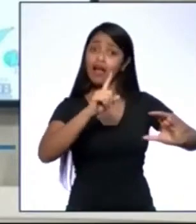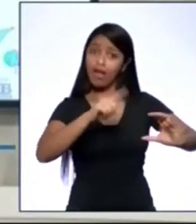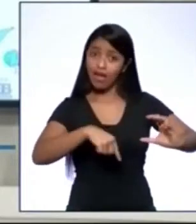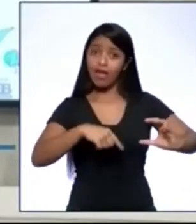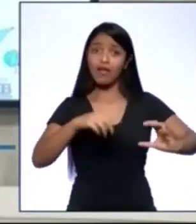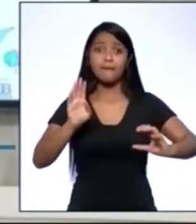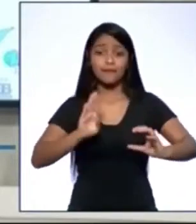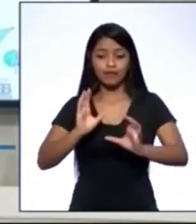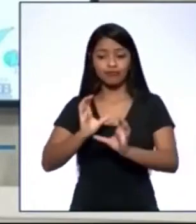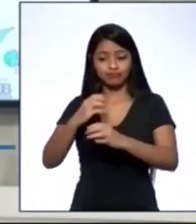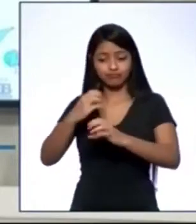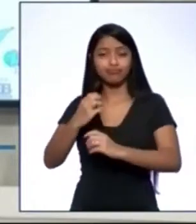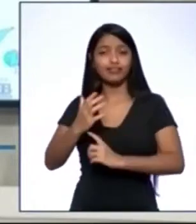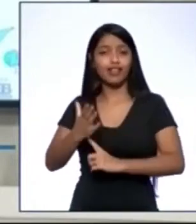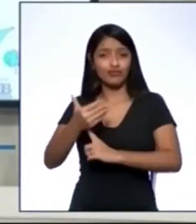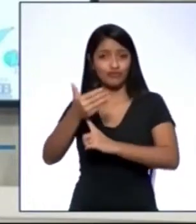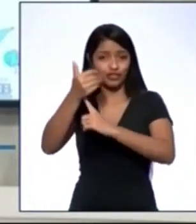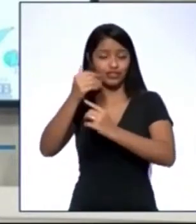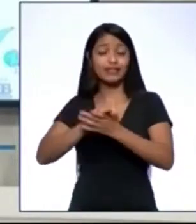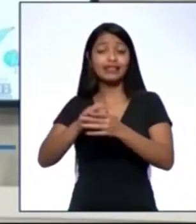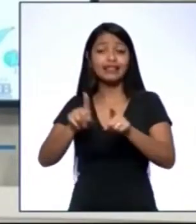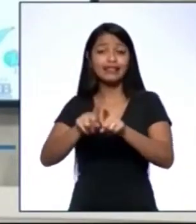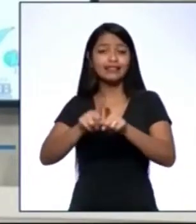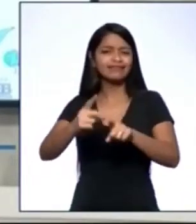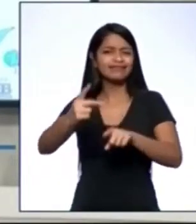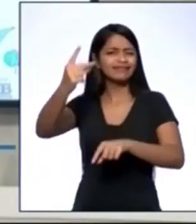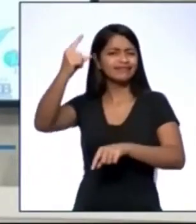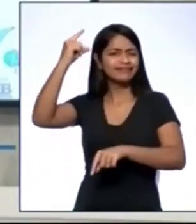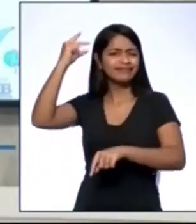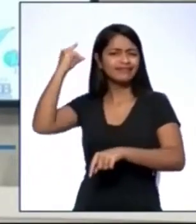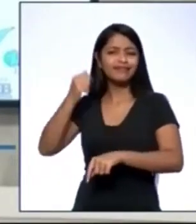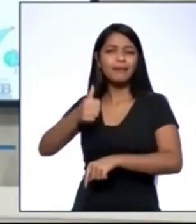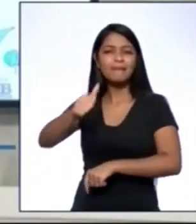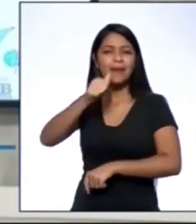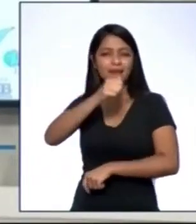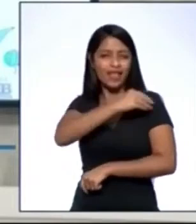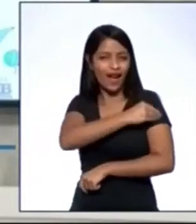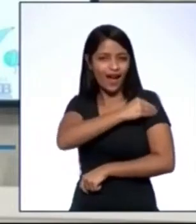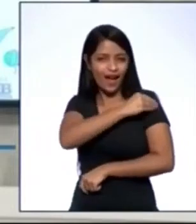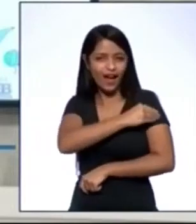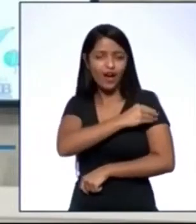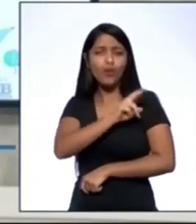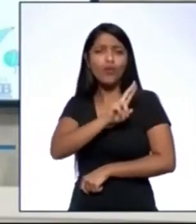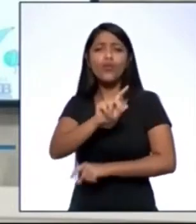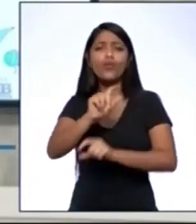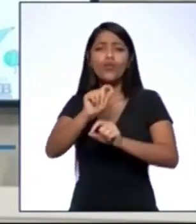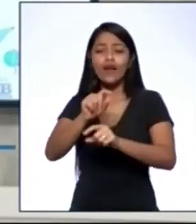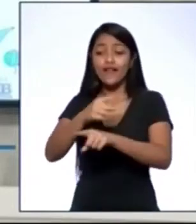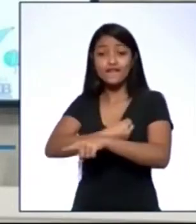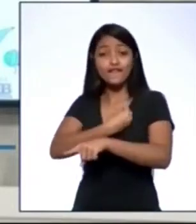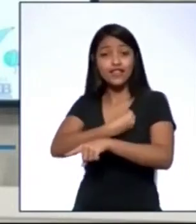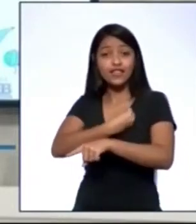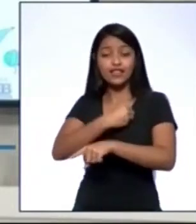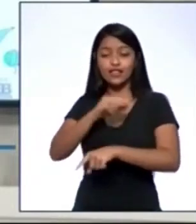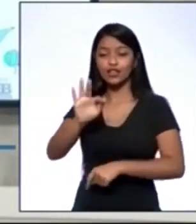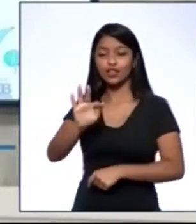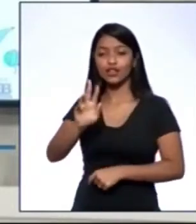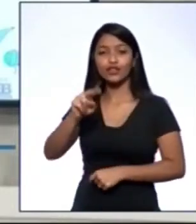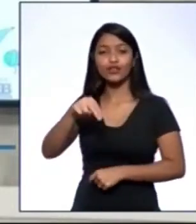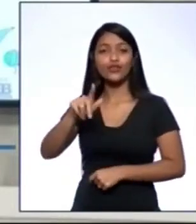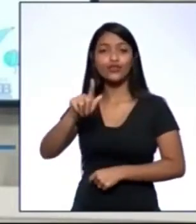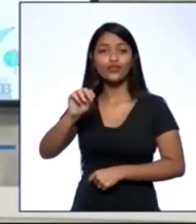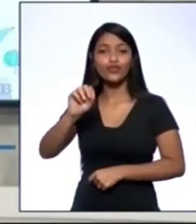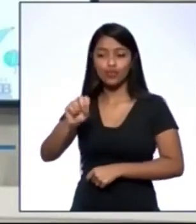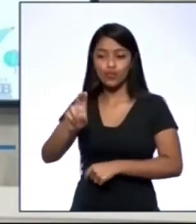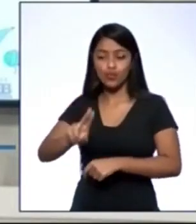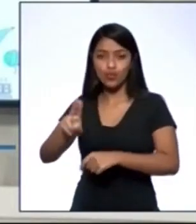das bebidas alcoólicas milenares, que se utilizava fungos para fermentar os carboidratos, eu já estava